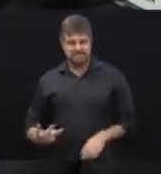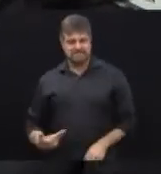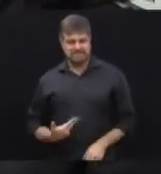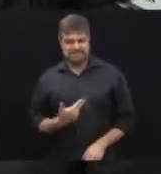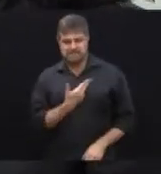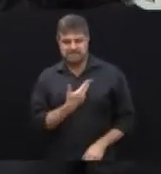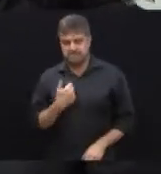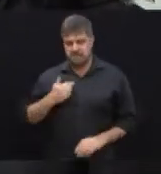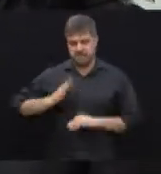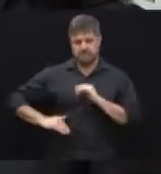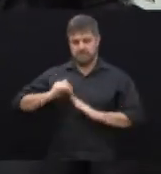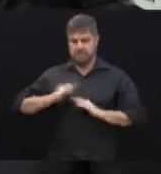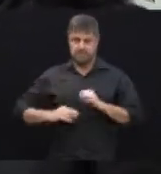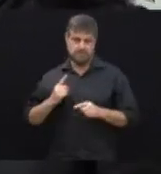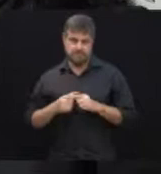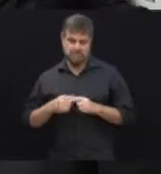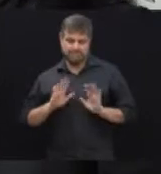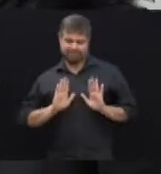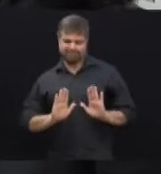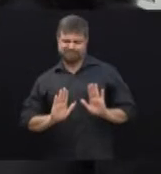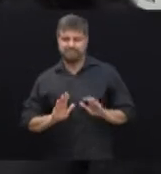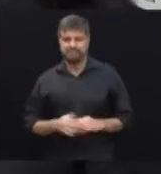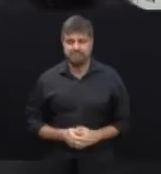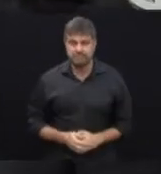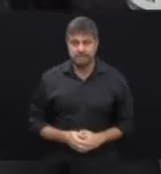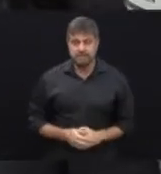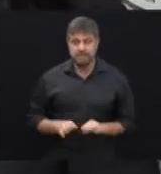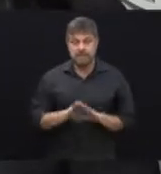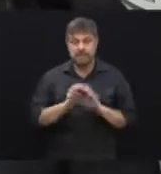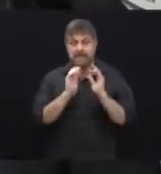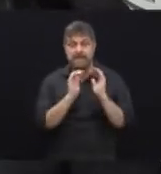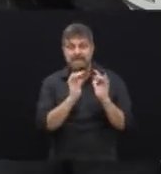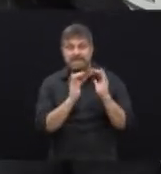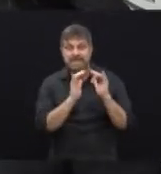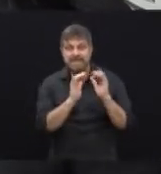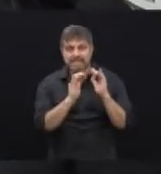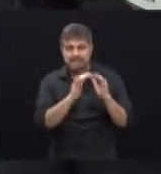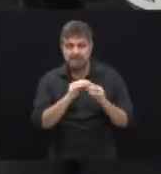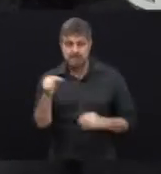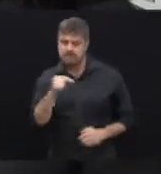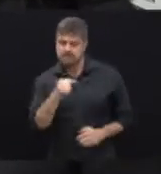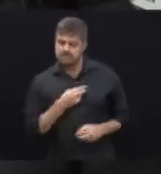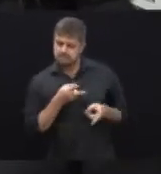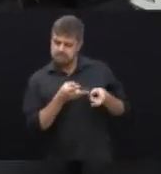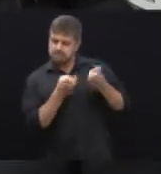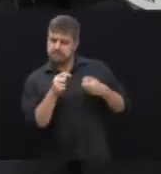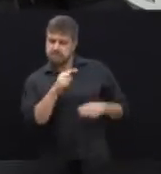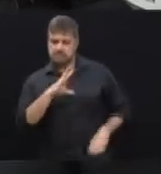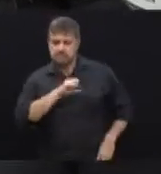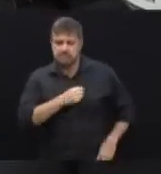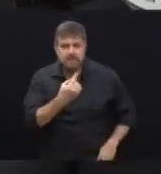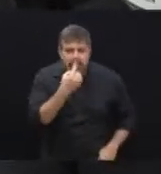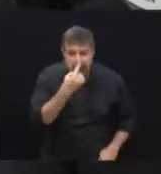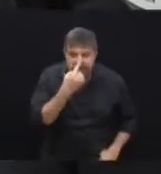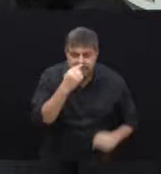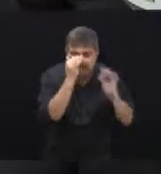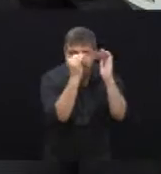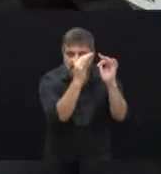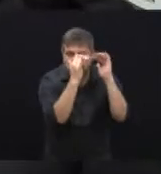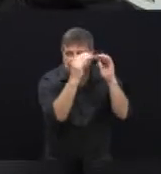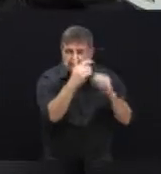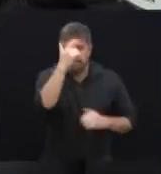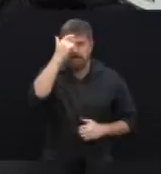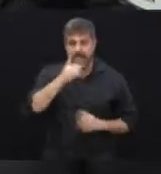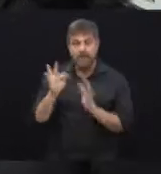a cirurgia, que eu não pratico porque eu sou clínica, e a neurologia. Mas a neurologia teve um peso especial para mim, porque eu sou